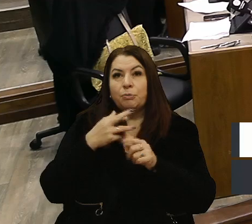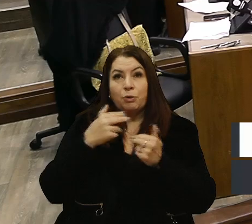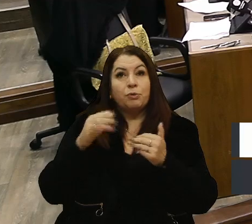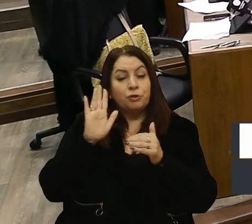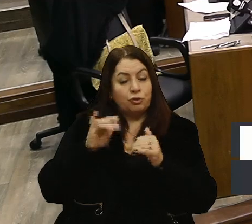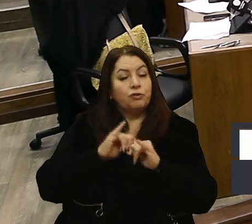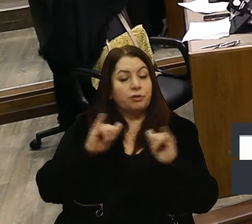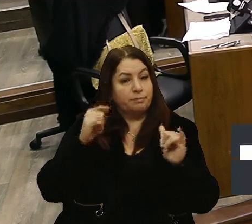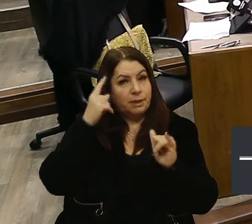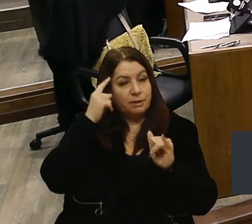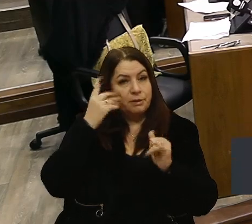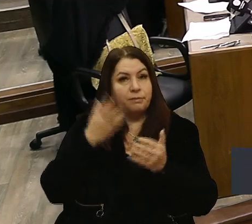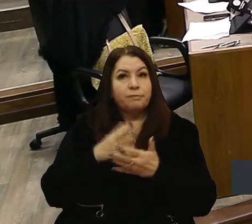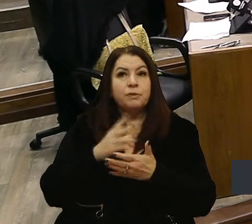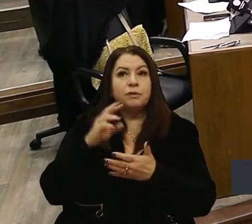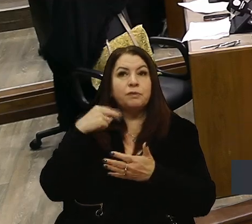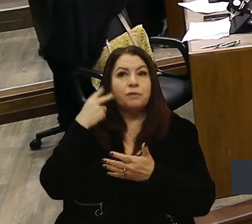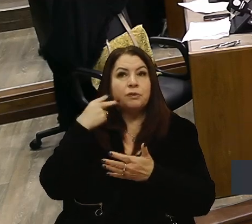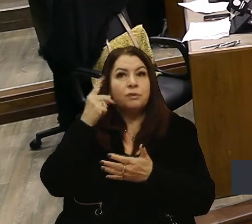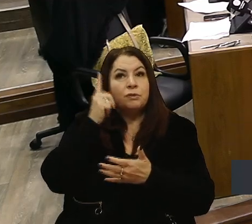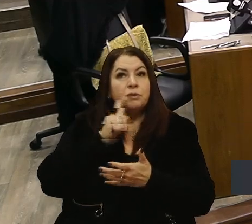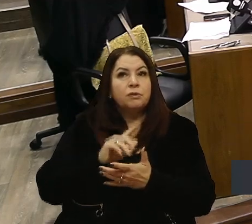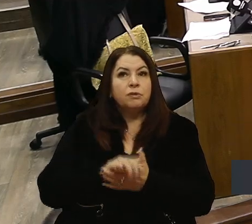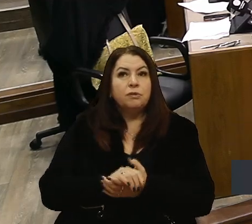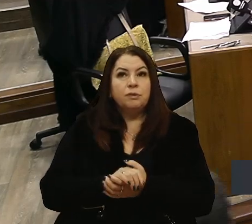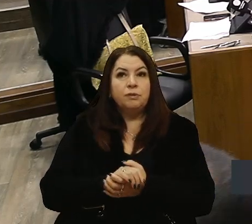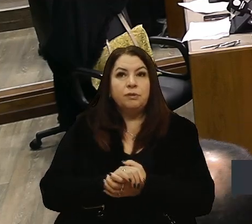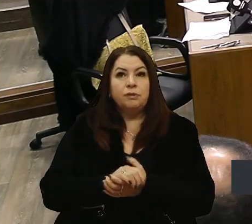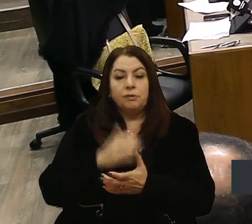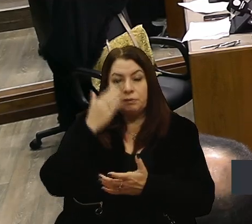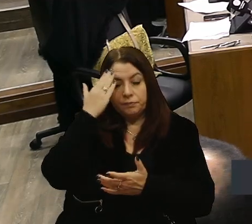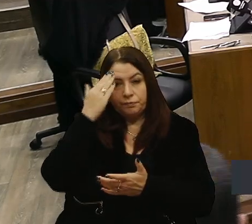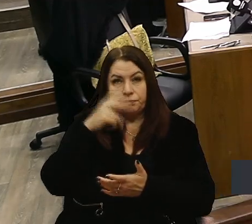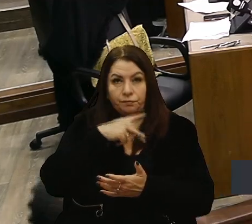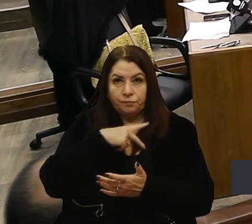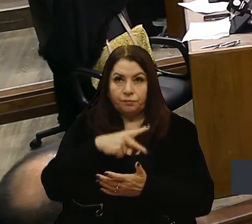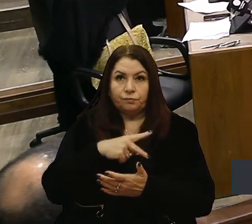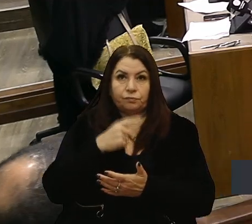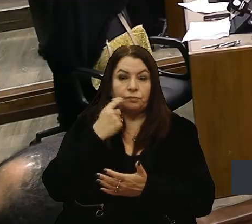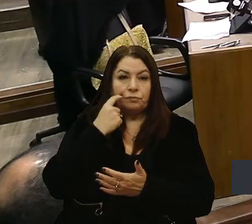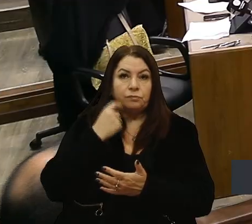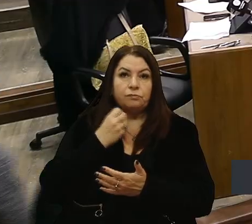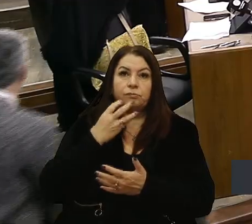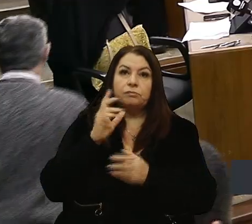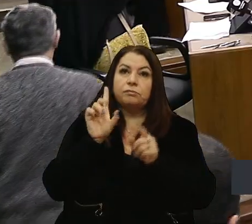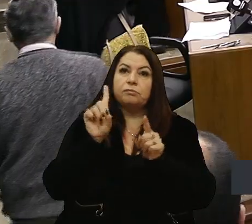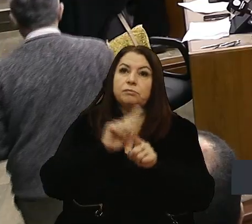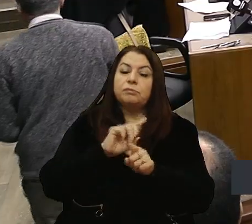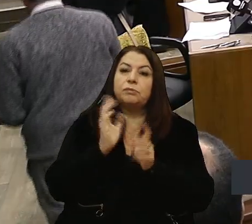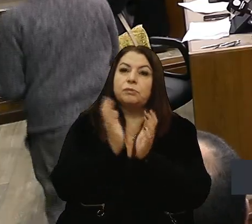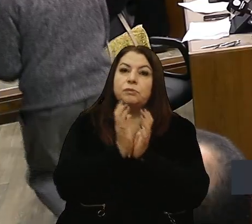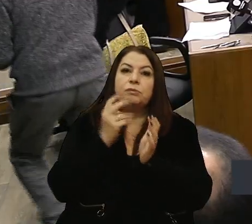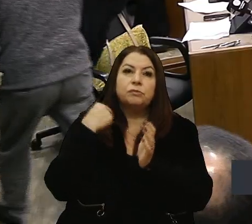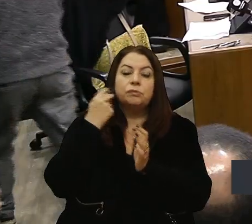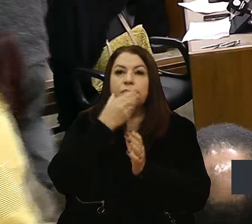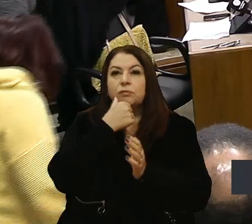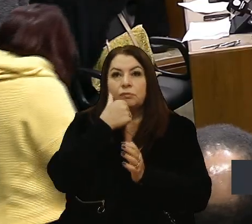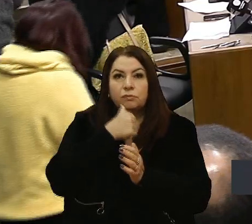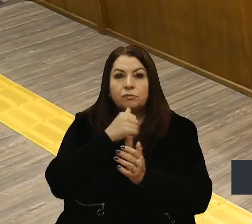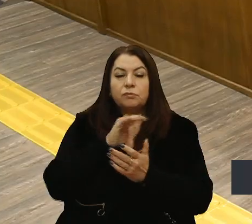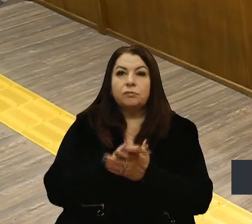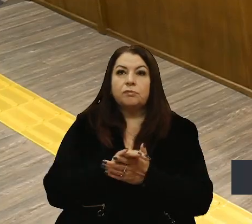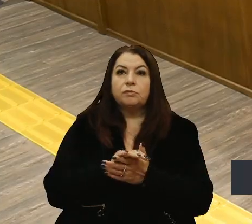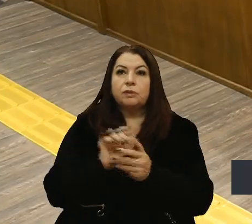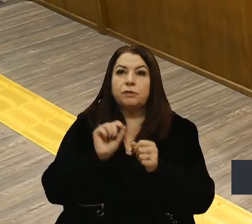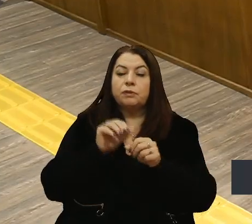presidente. Próximo inscrito, vereador Lucas Carenhato. Obrigado, presidente Petrini. Bom dia, colegas vereadores e vereadoras. Eu quero